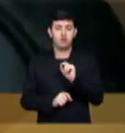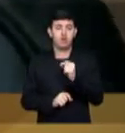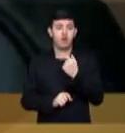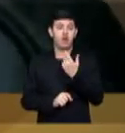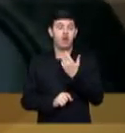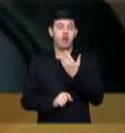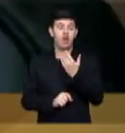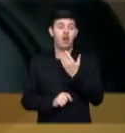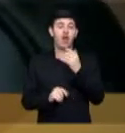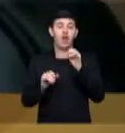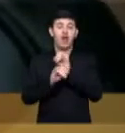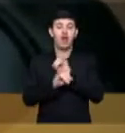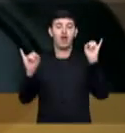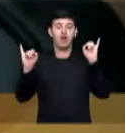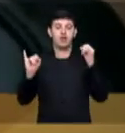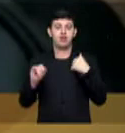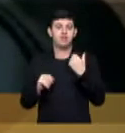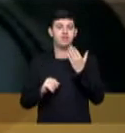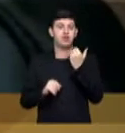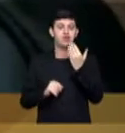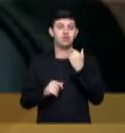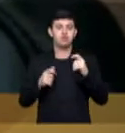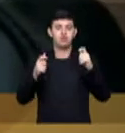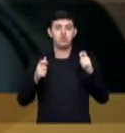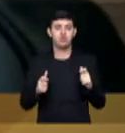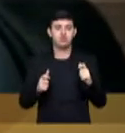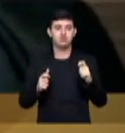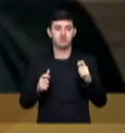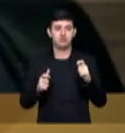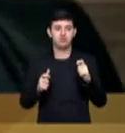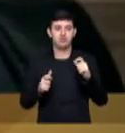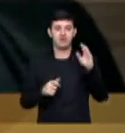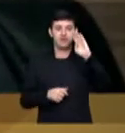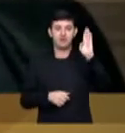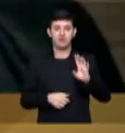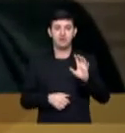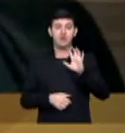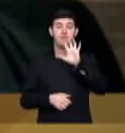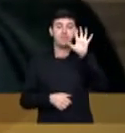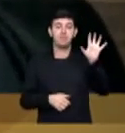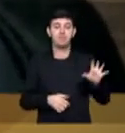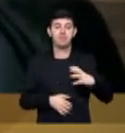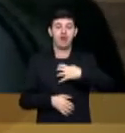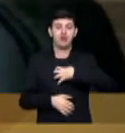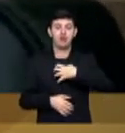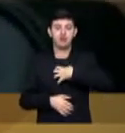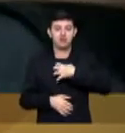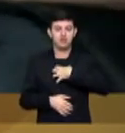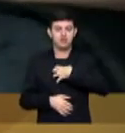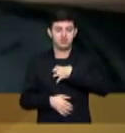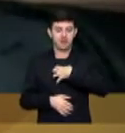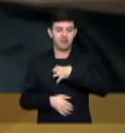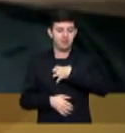no Estado da Bahia, assentando em diversos artigos